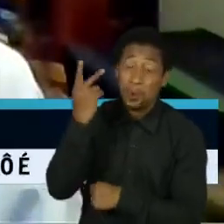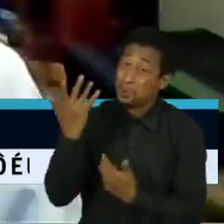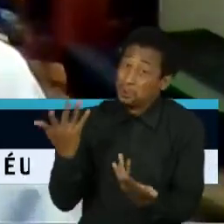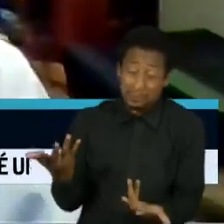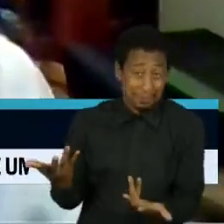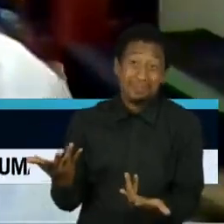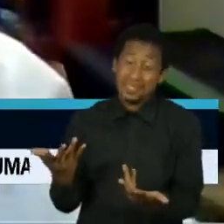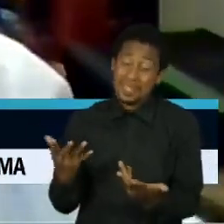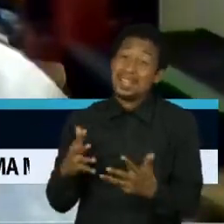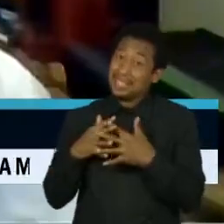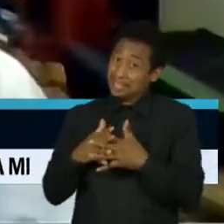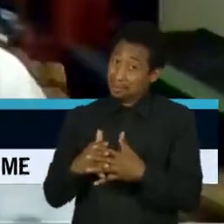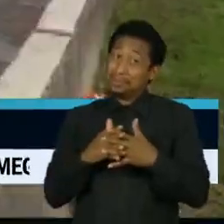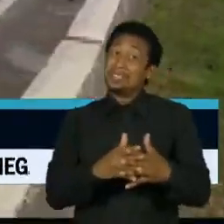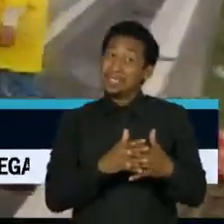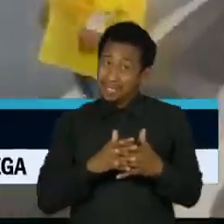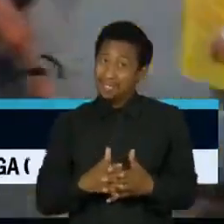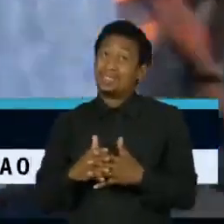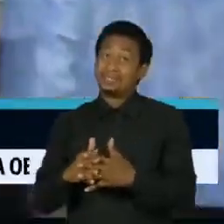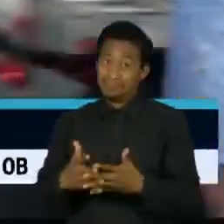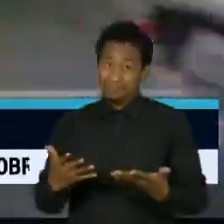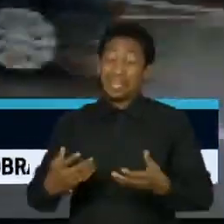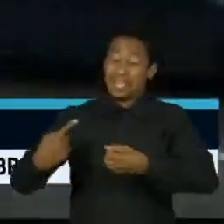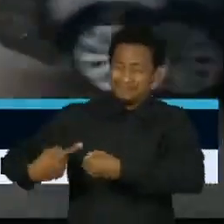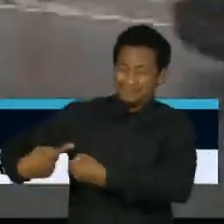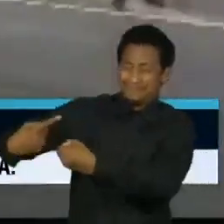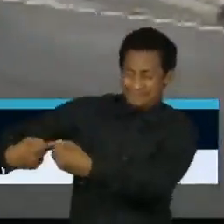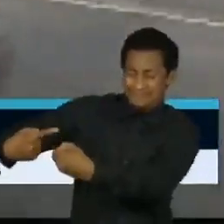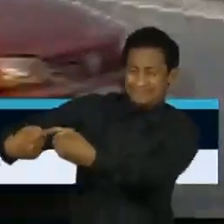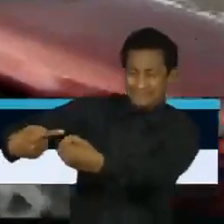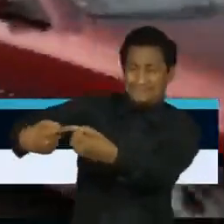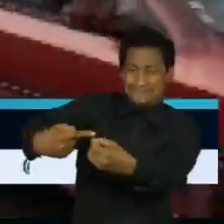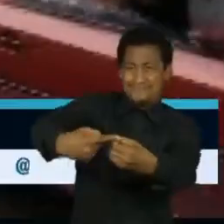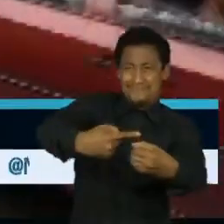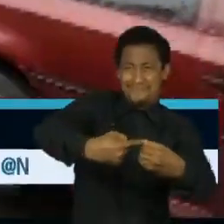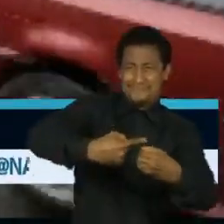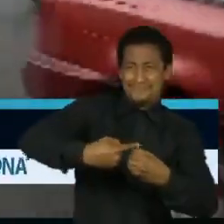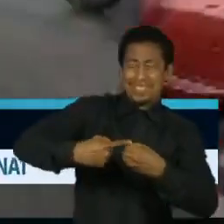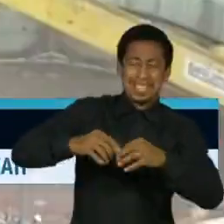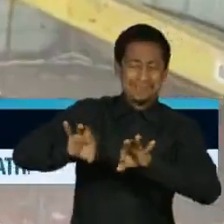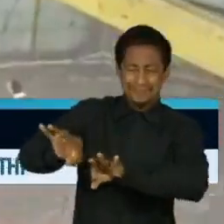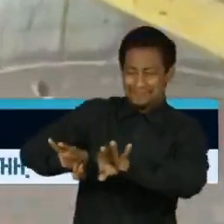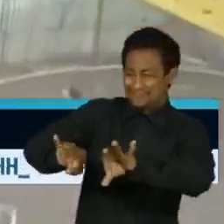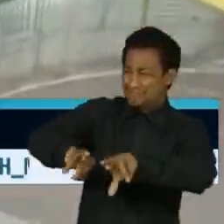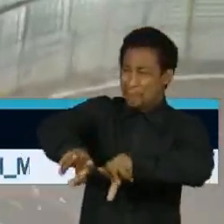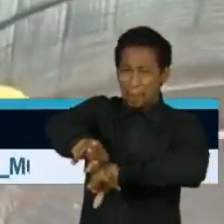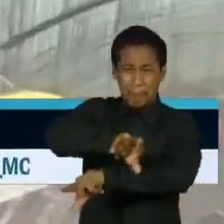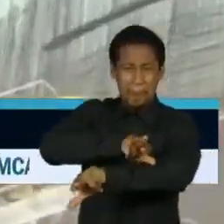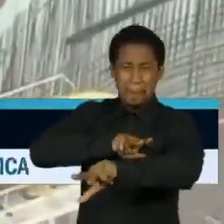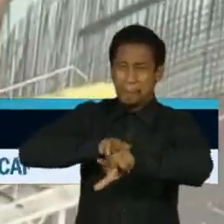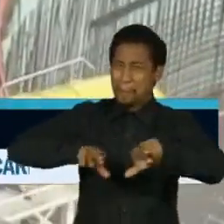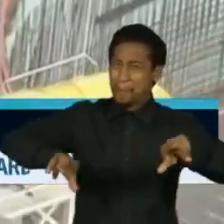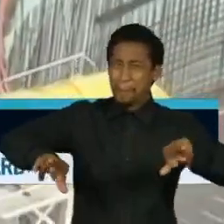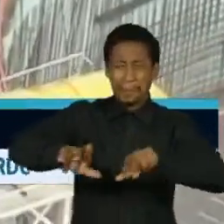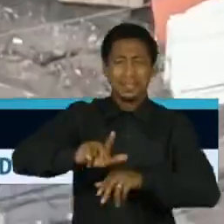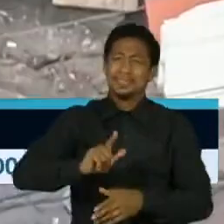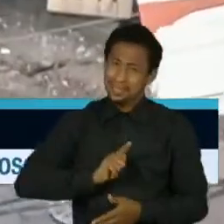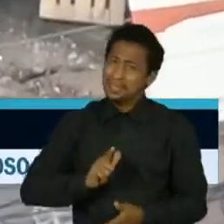outra. Regiões aí são densamente ocupadas por essas utilidades todas. E nesse caso